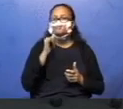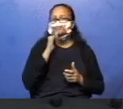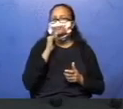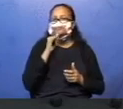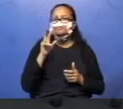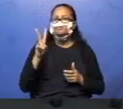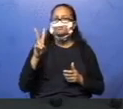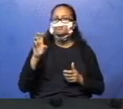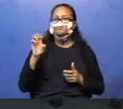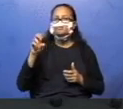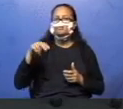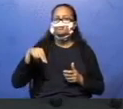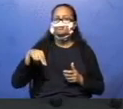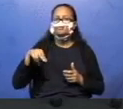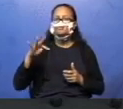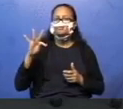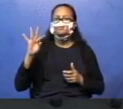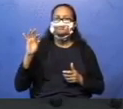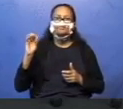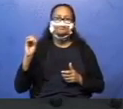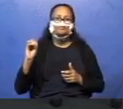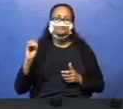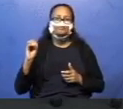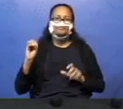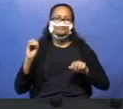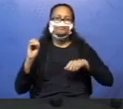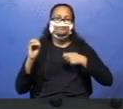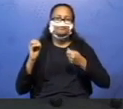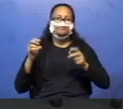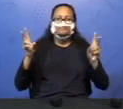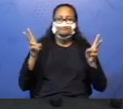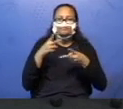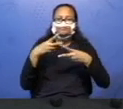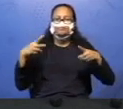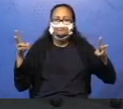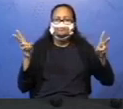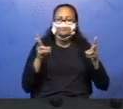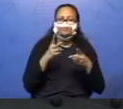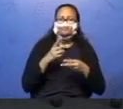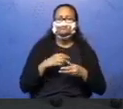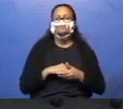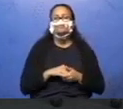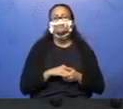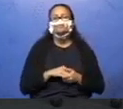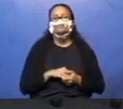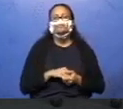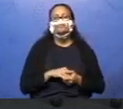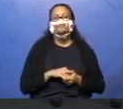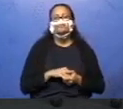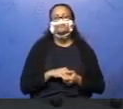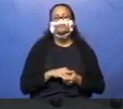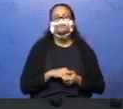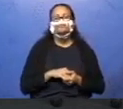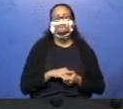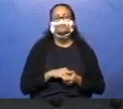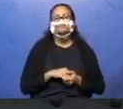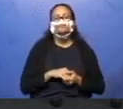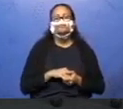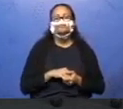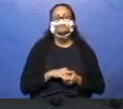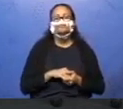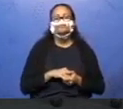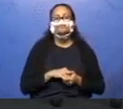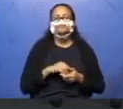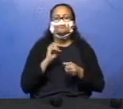vento, certo? Ó, ela não fecha a boquinha, ó. Ento. Vou dar uma